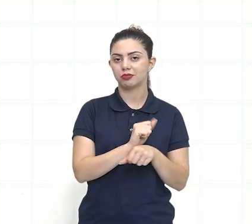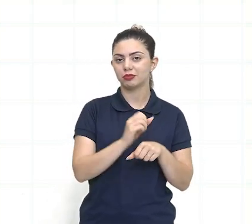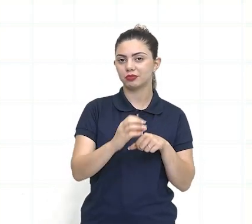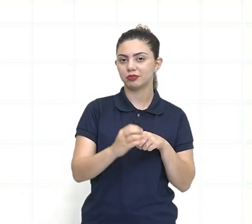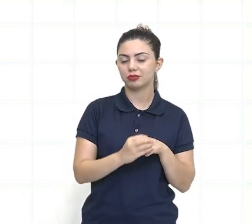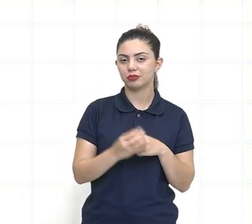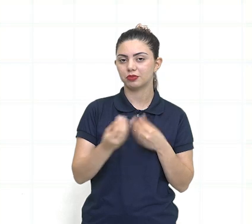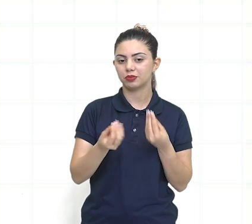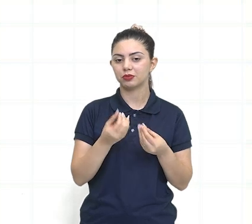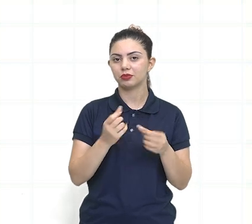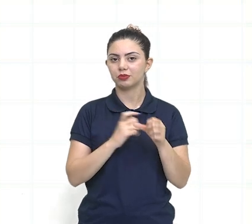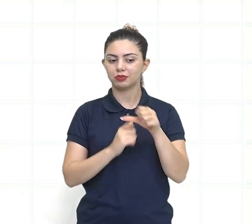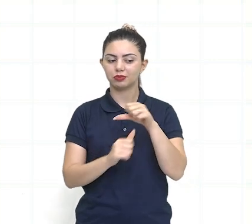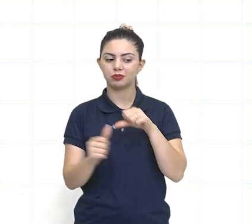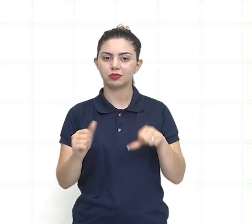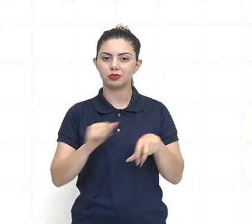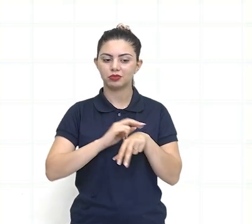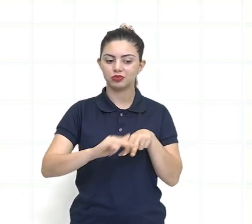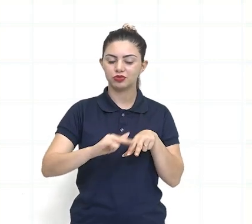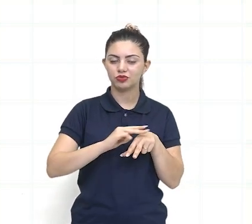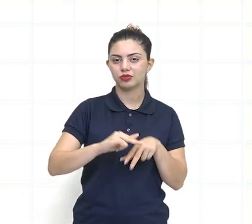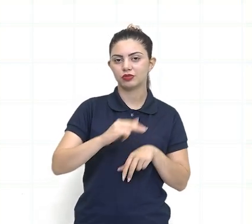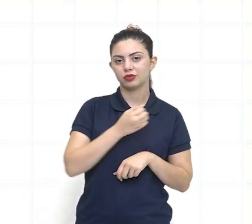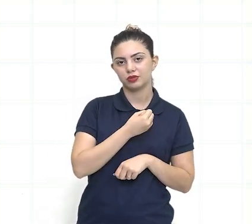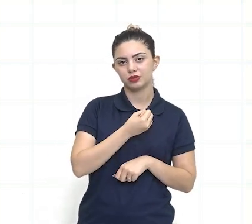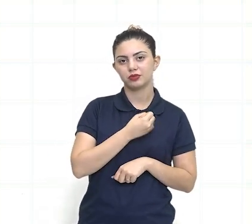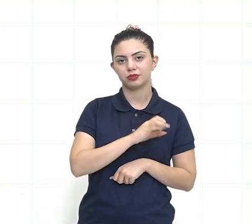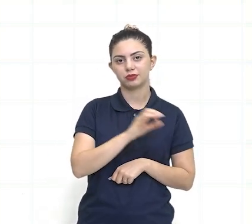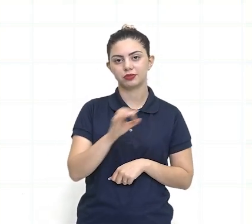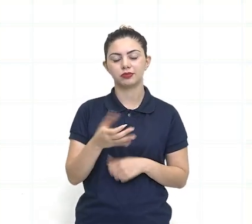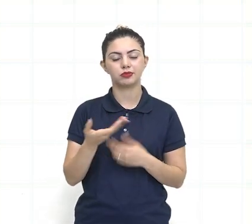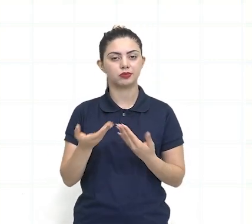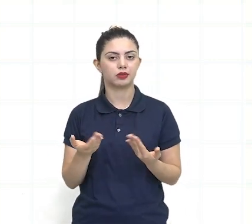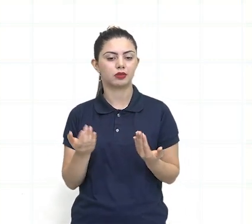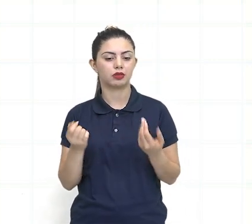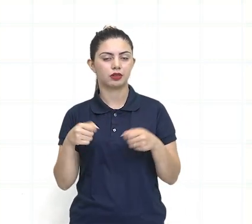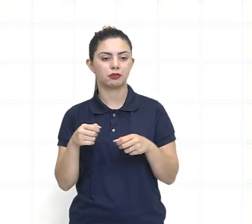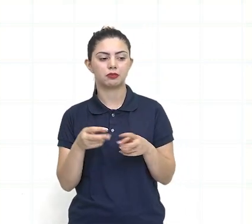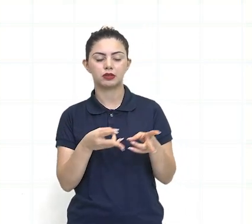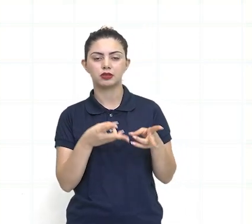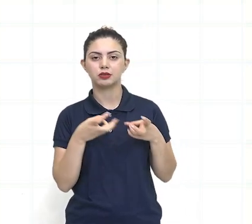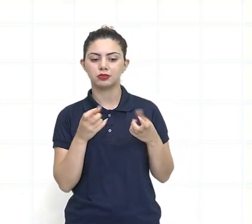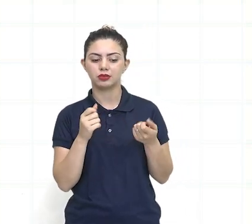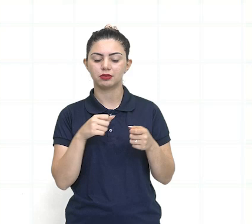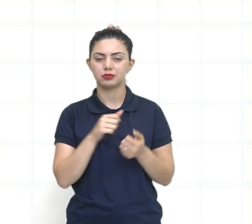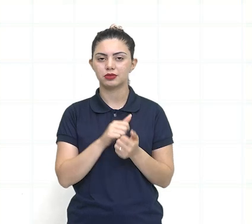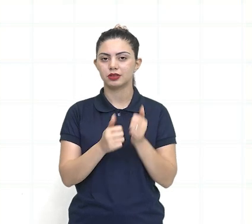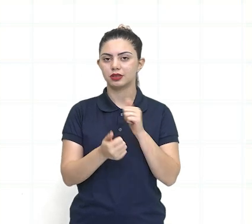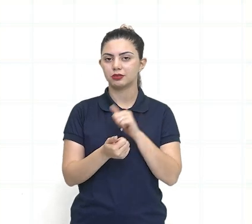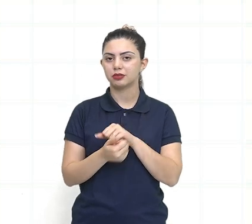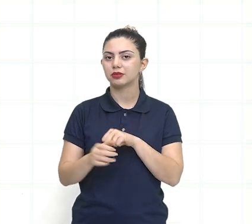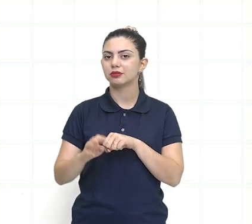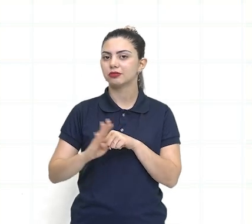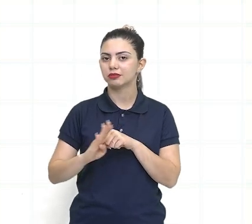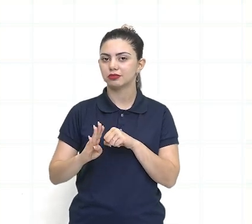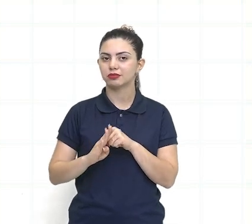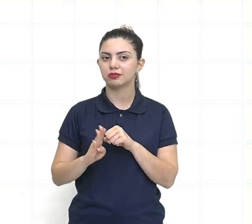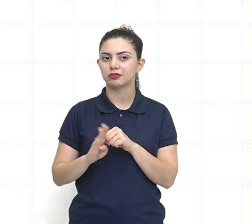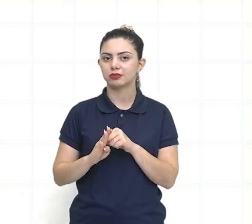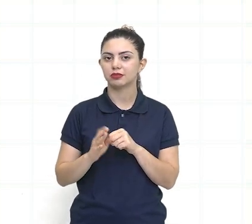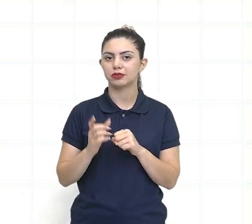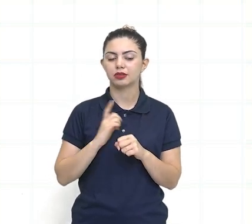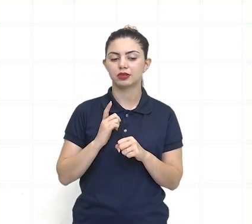Ele se flexiona em gênero e número, ele mostra, né, que ele pode se ajustar ao substantivo para